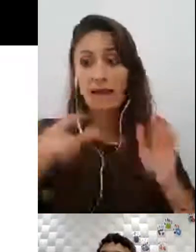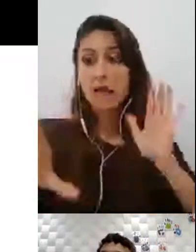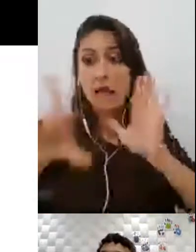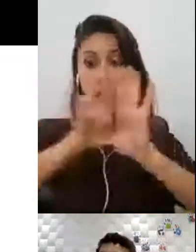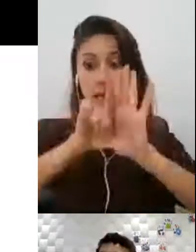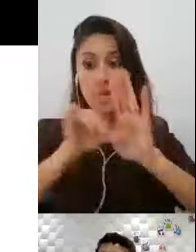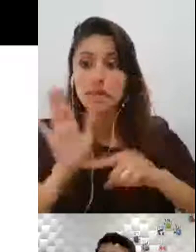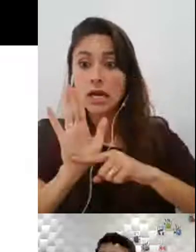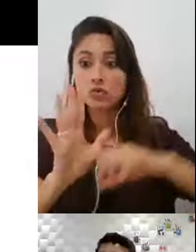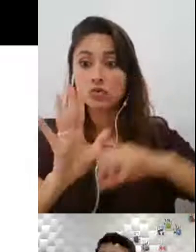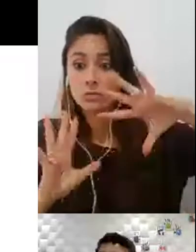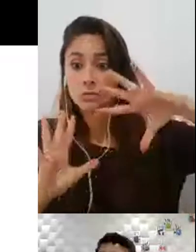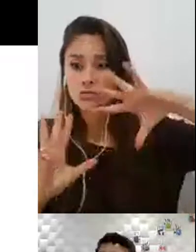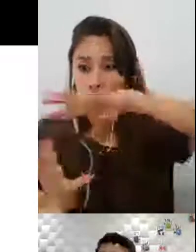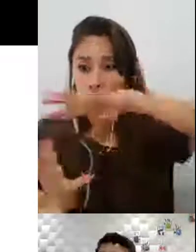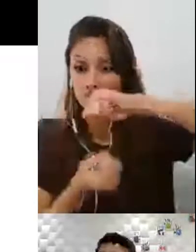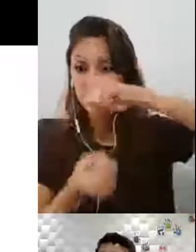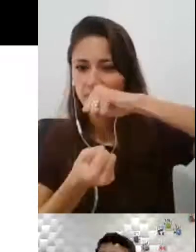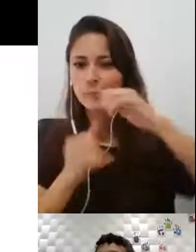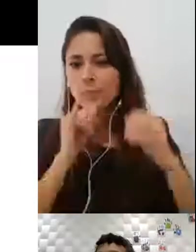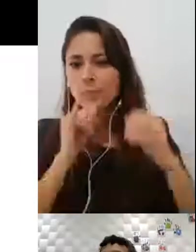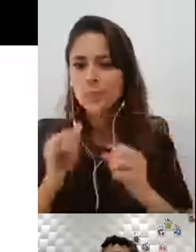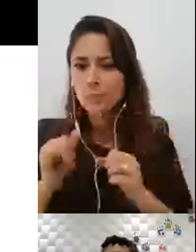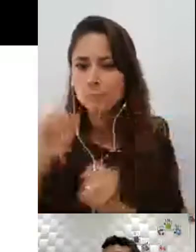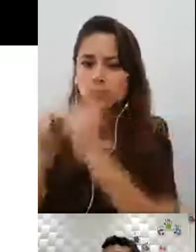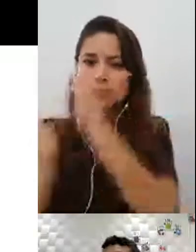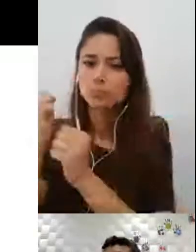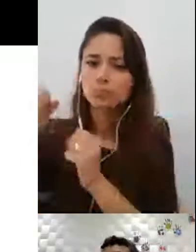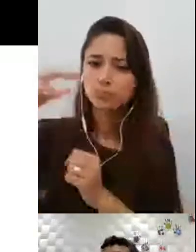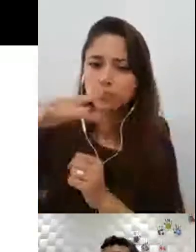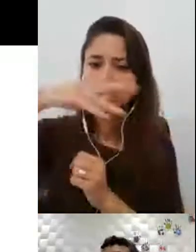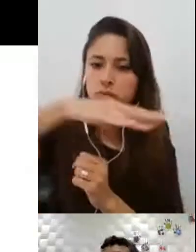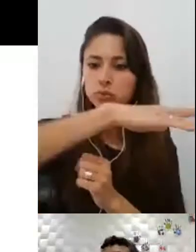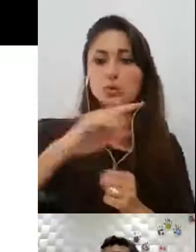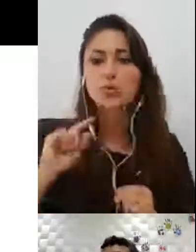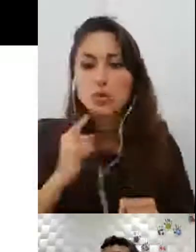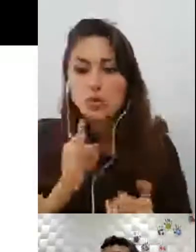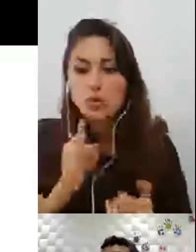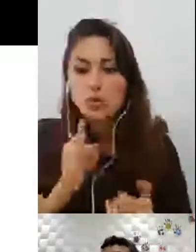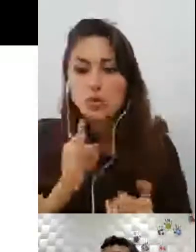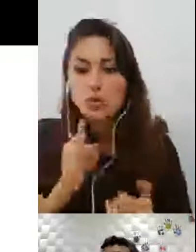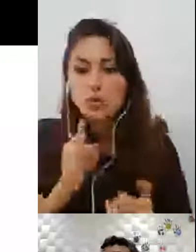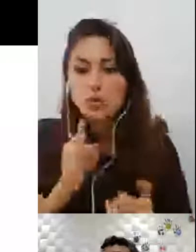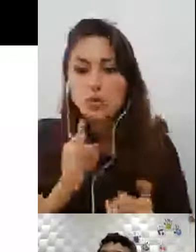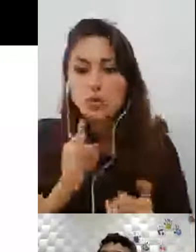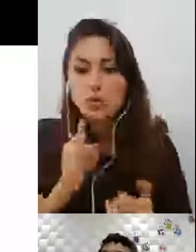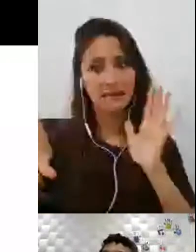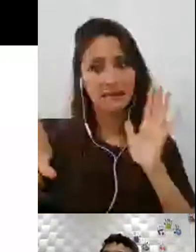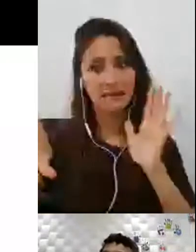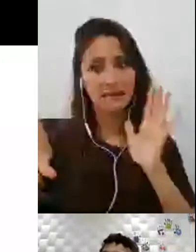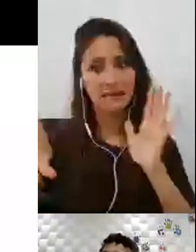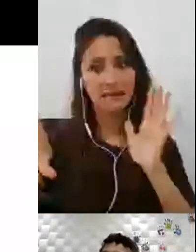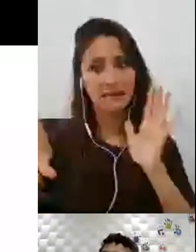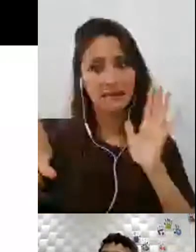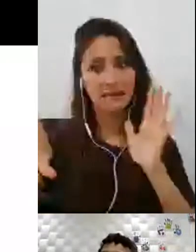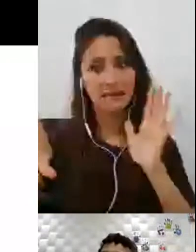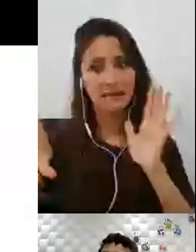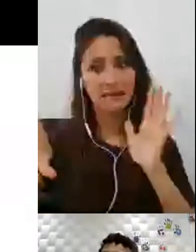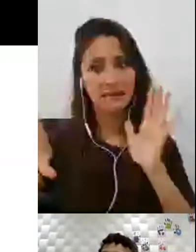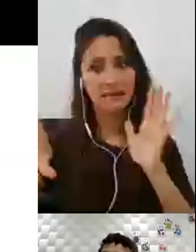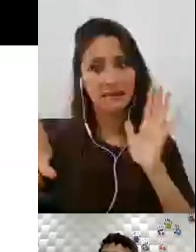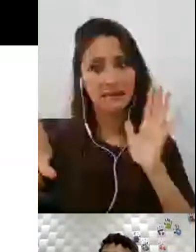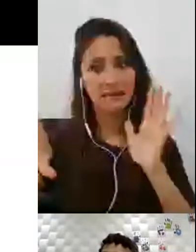NOx, reduções de emissões de particulados no meio atmosférico, e a gente precisa criar conceitos e